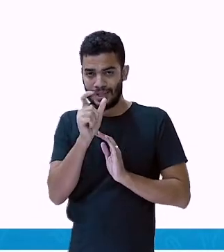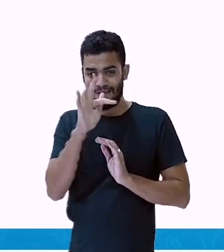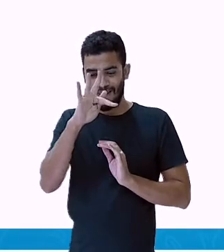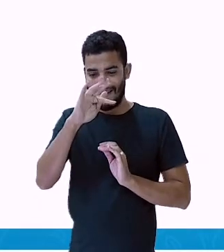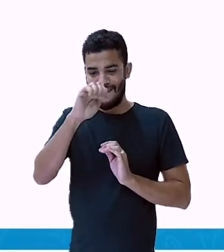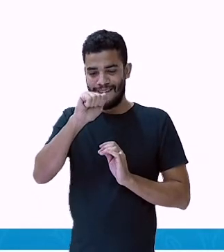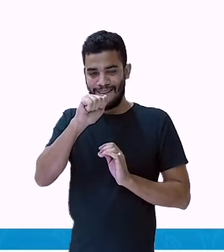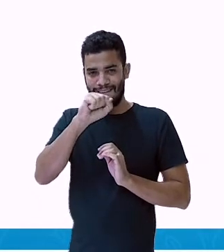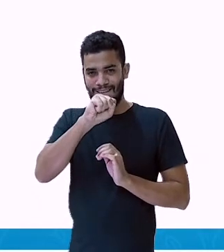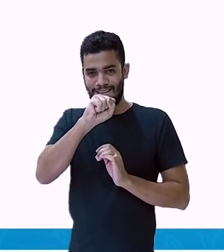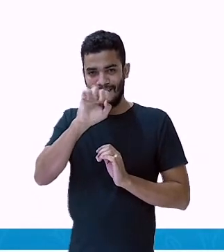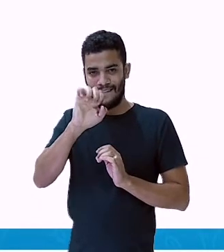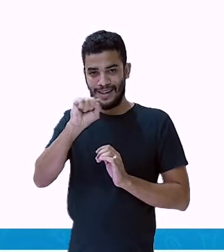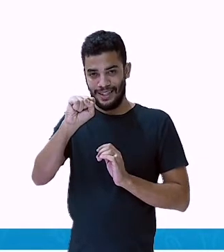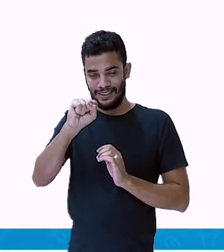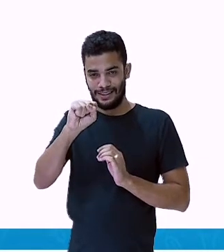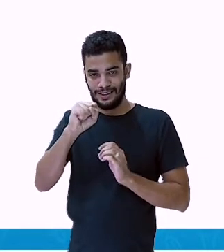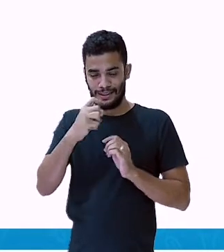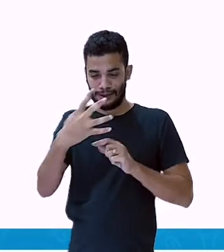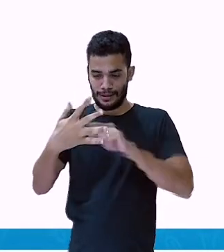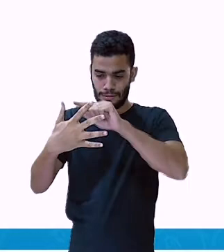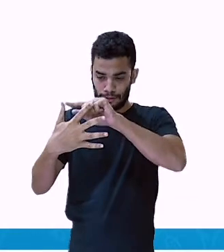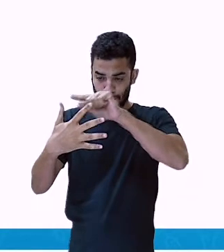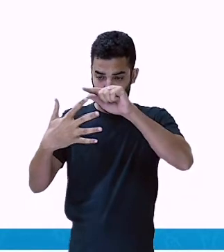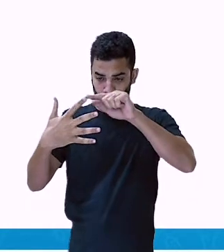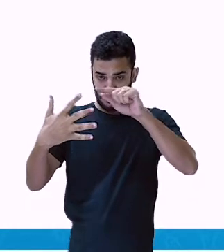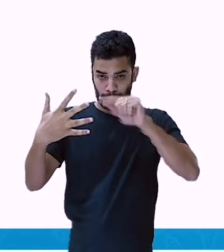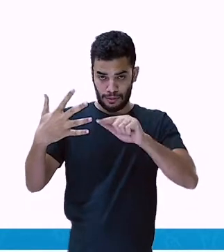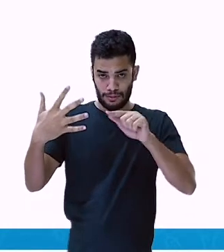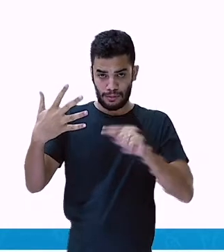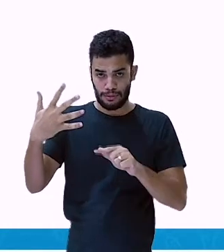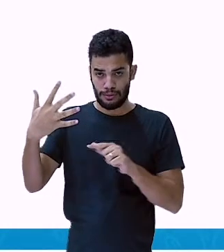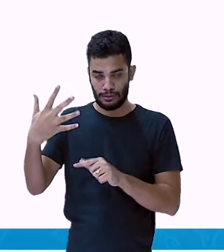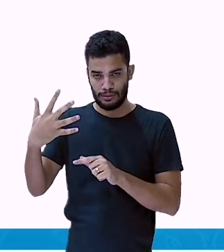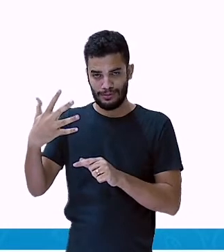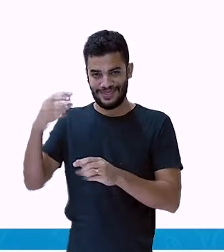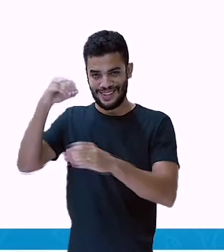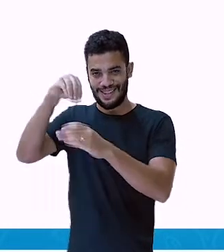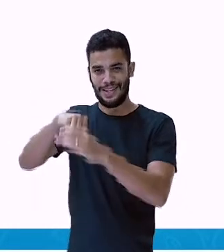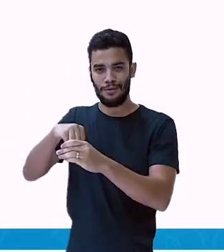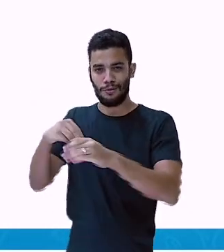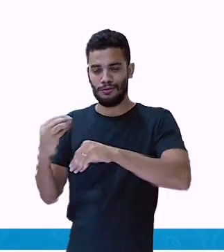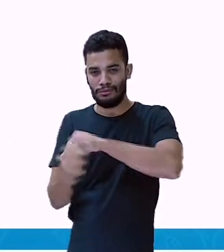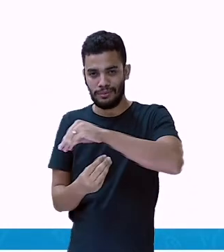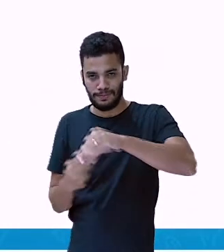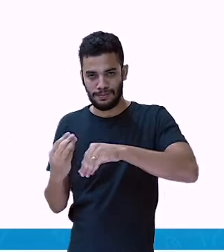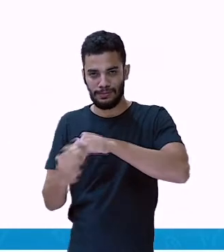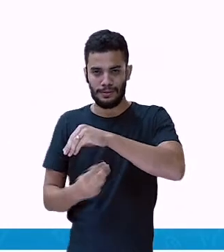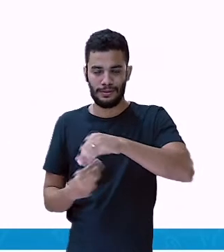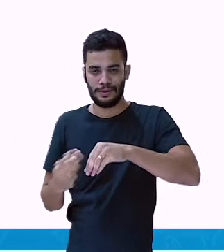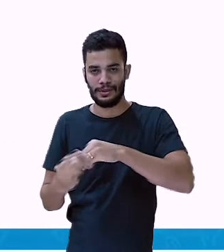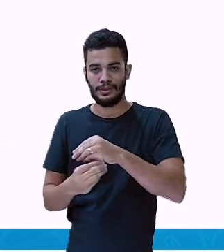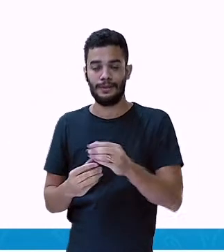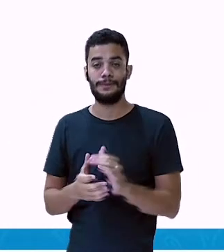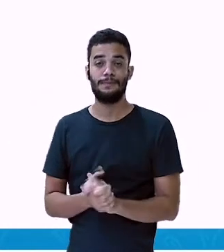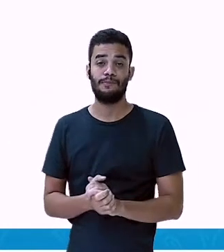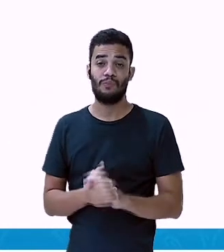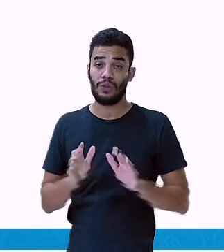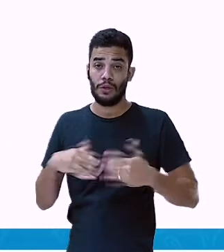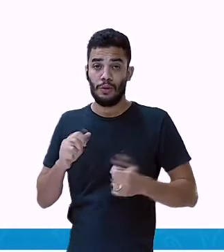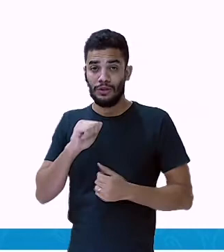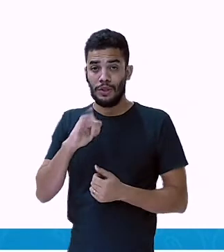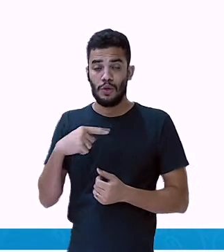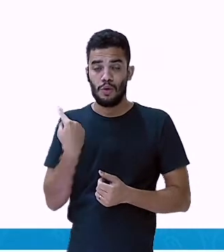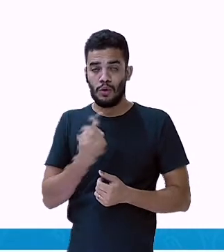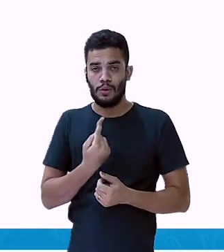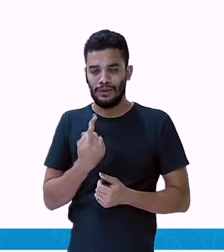mistura heterogênea que o solo representa. Se nós pensarmos nos vegetais, assim como a gente